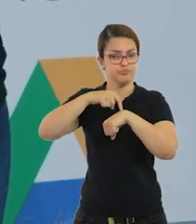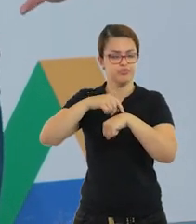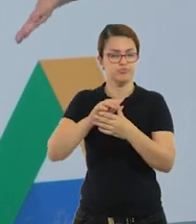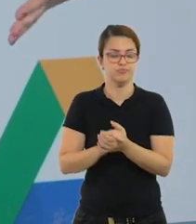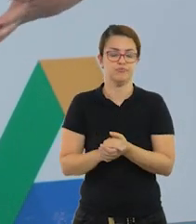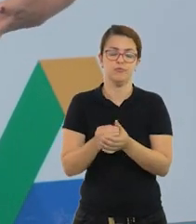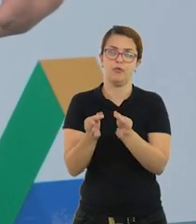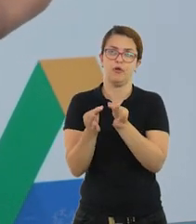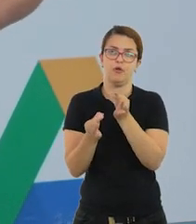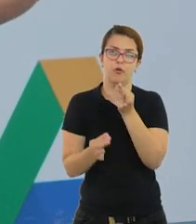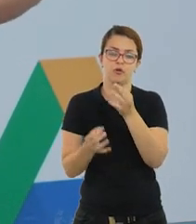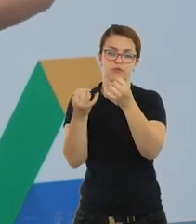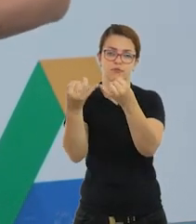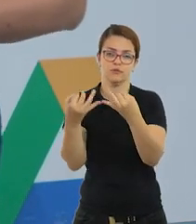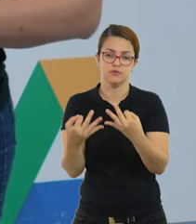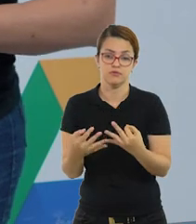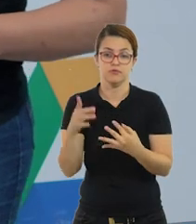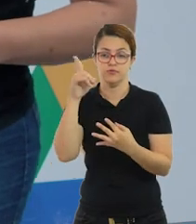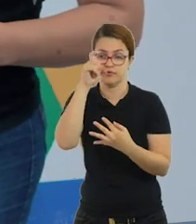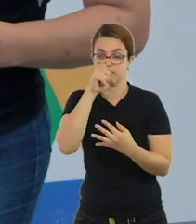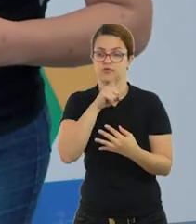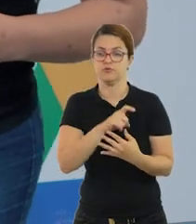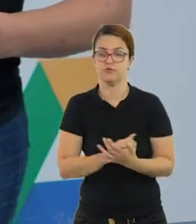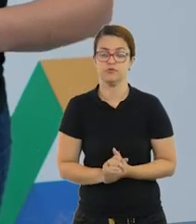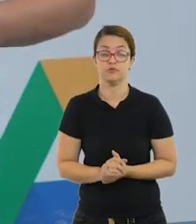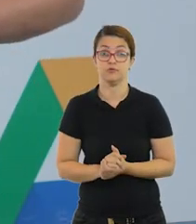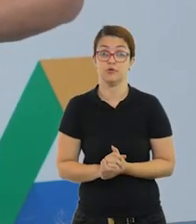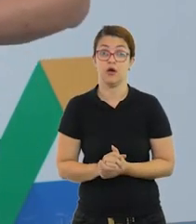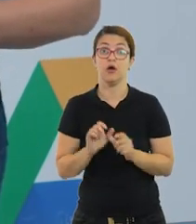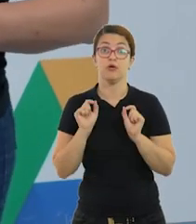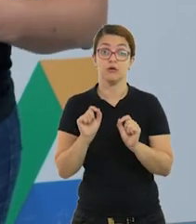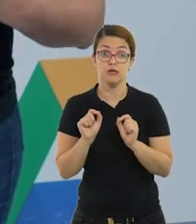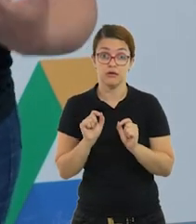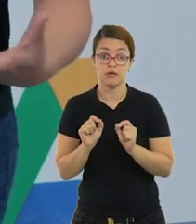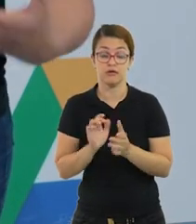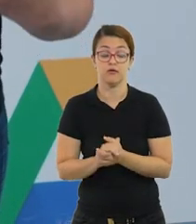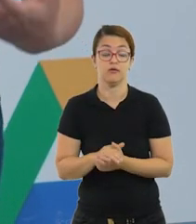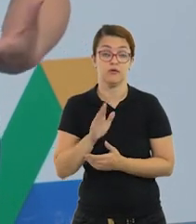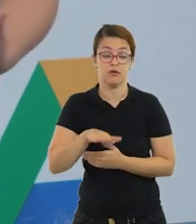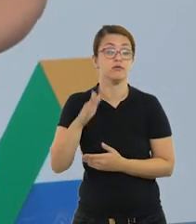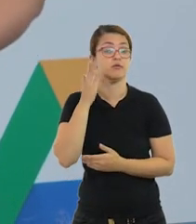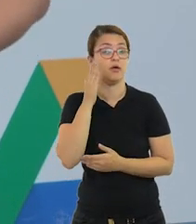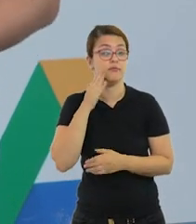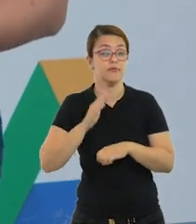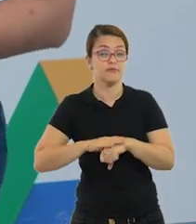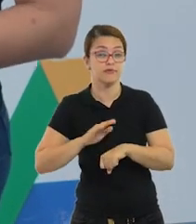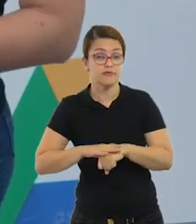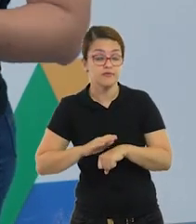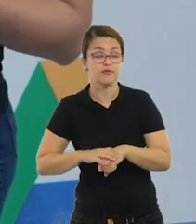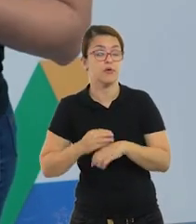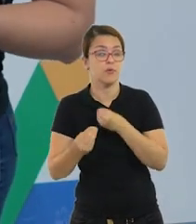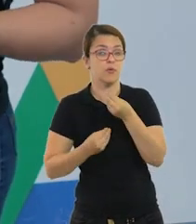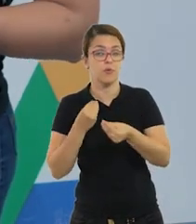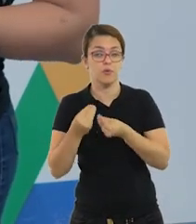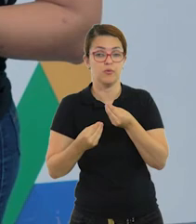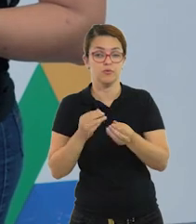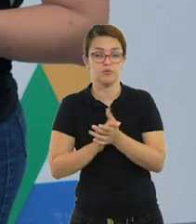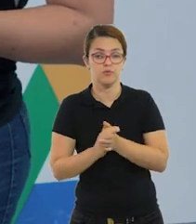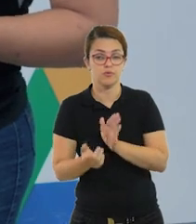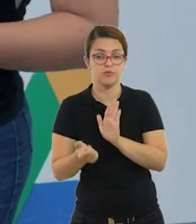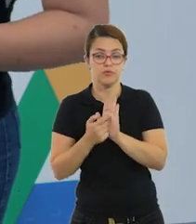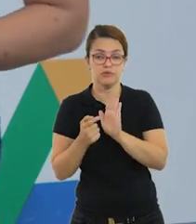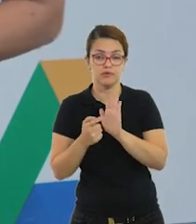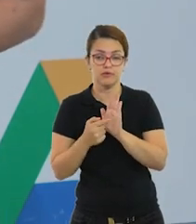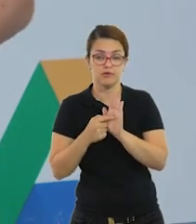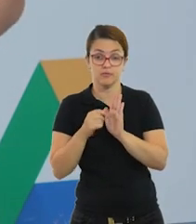as explicações muito longas. Então a nossa sugestão é que a criança saiba o que ela vai fazer, né? Lá